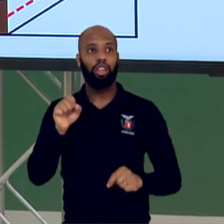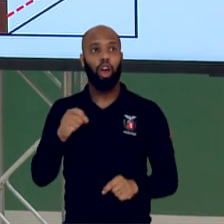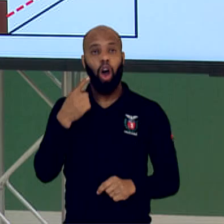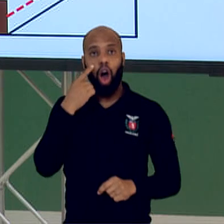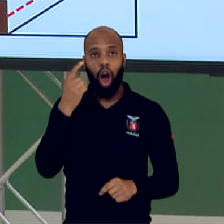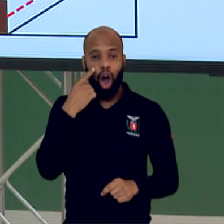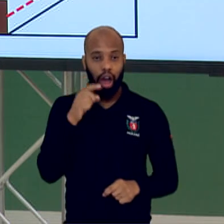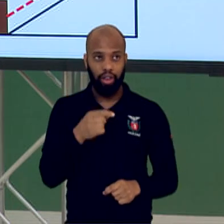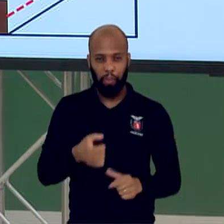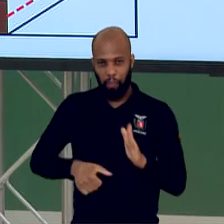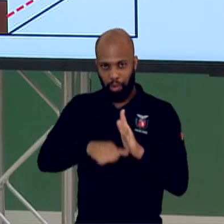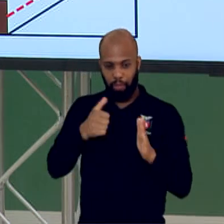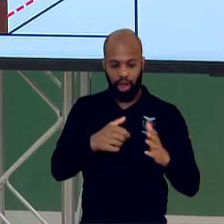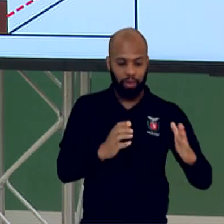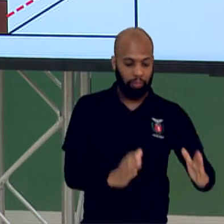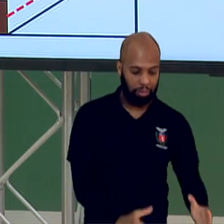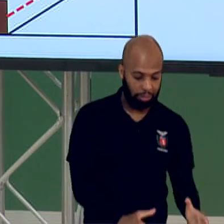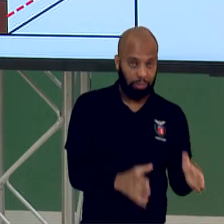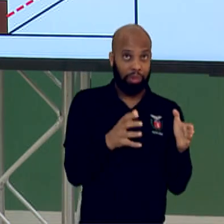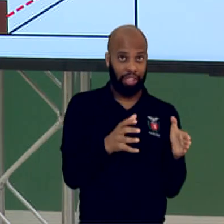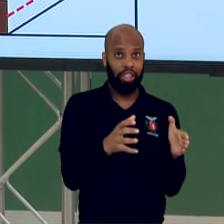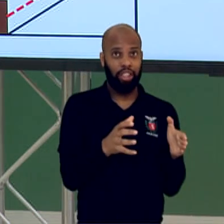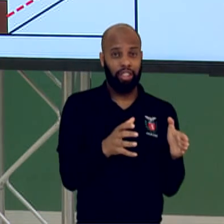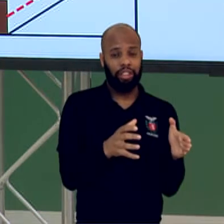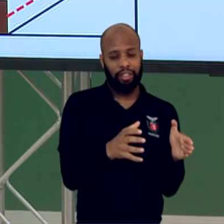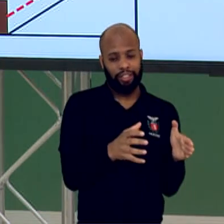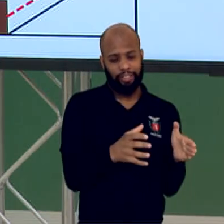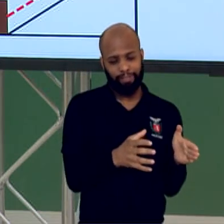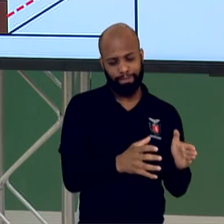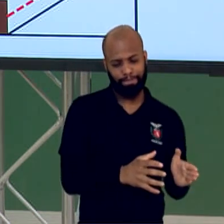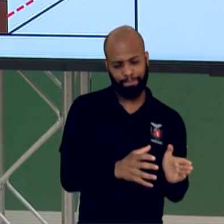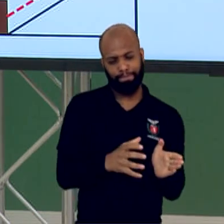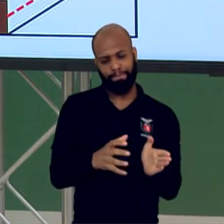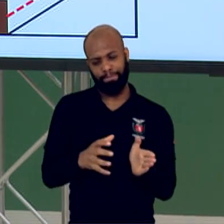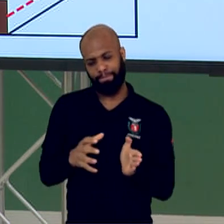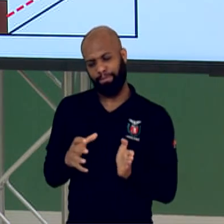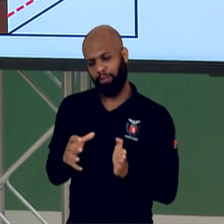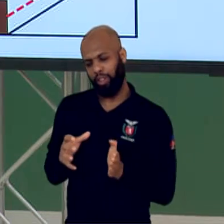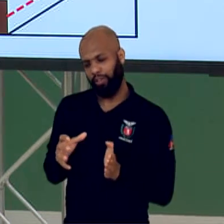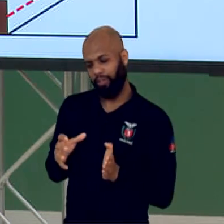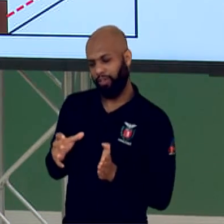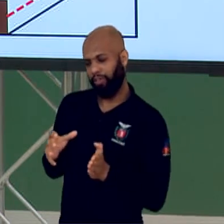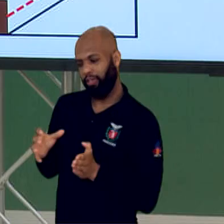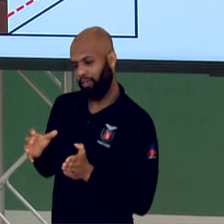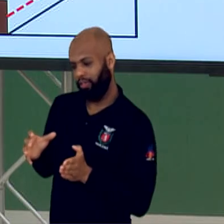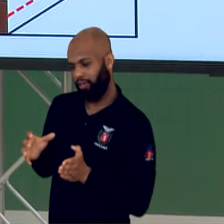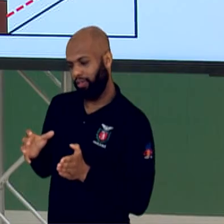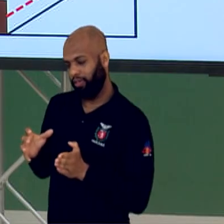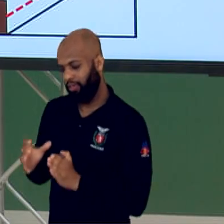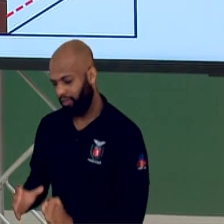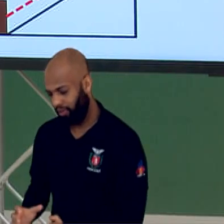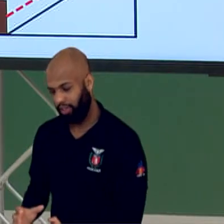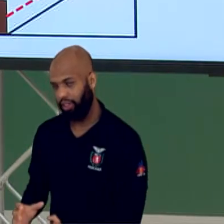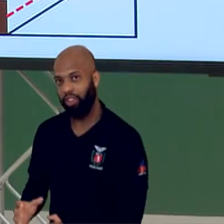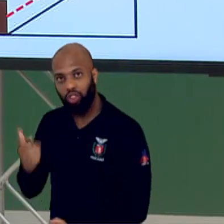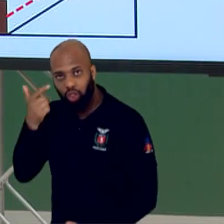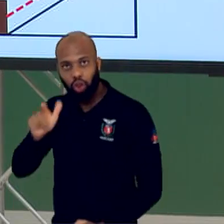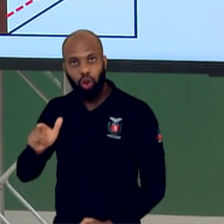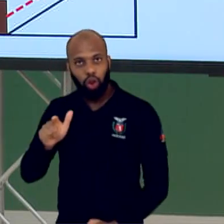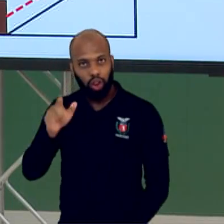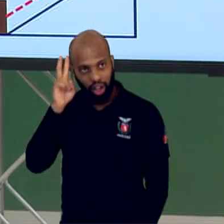movimentos, né? Você tem que pegar a caixa pesada do chão, que já é difícil, levantar ela, carregar até o ponto e baixar de volta para pôr a